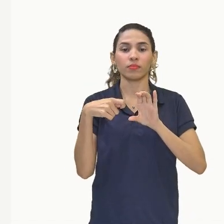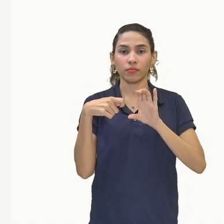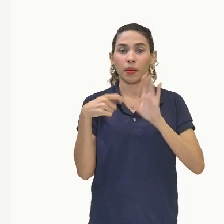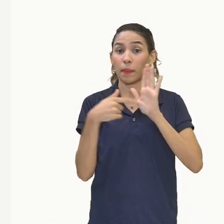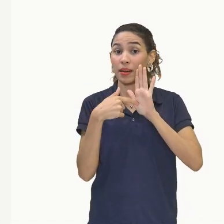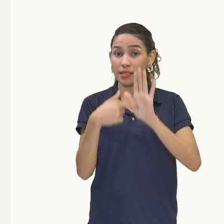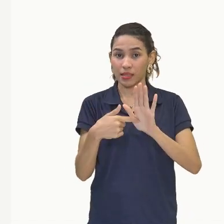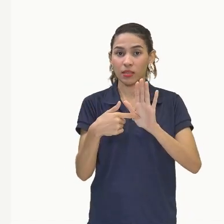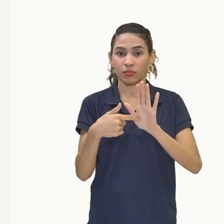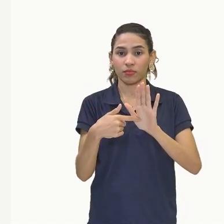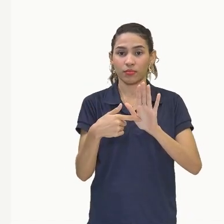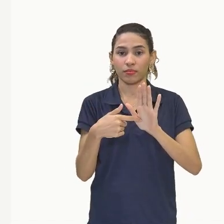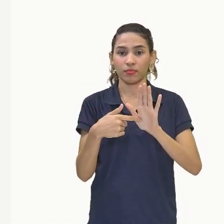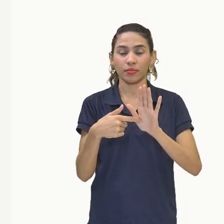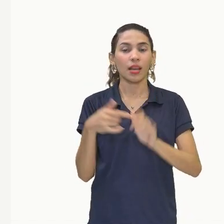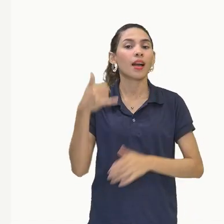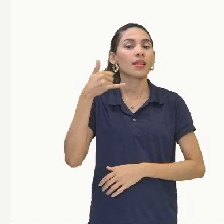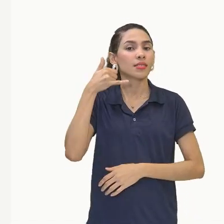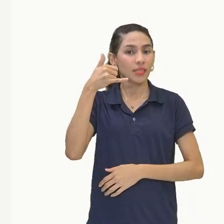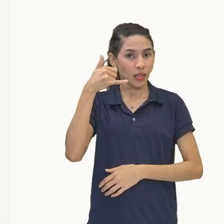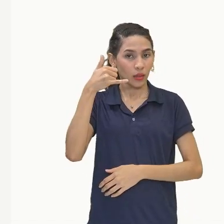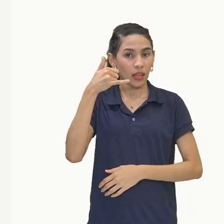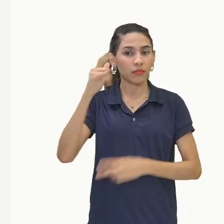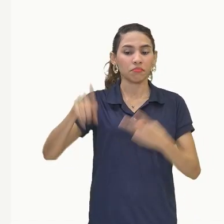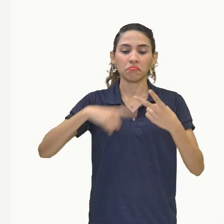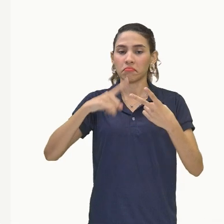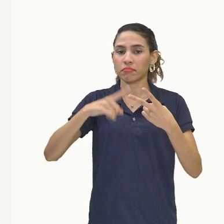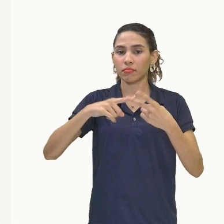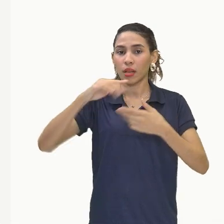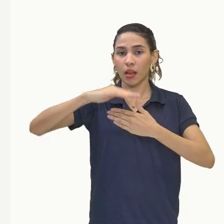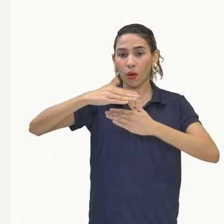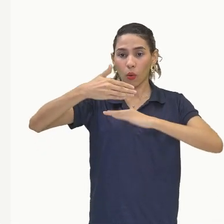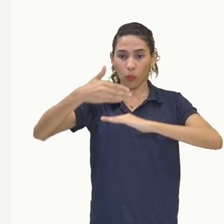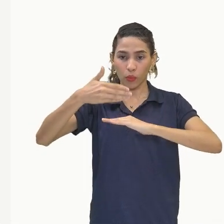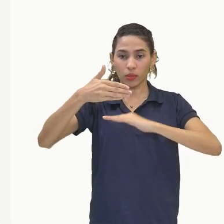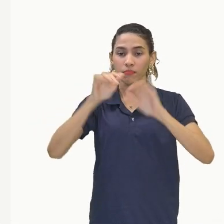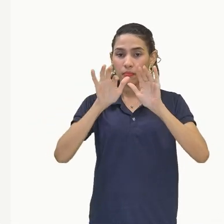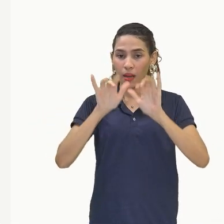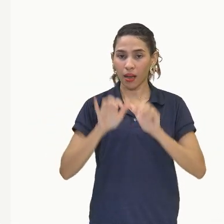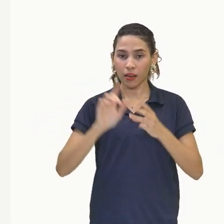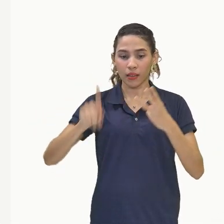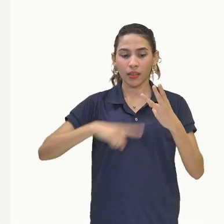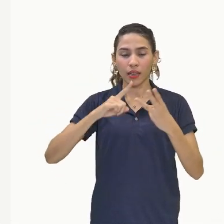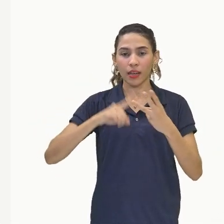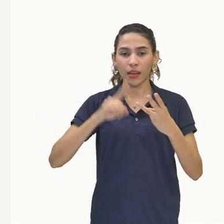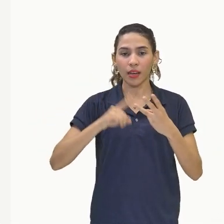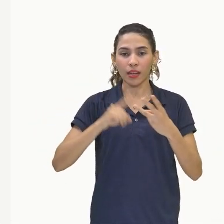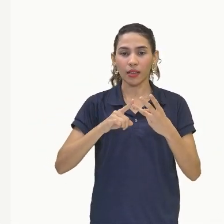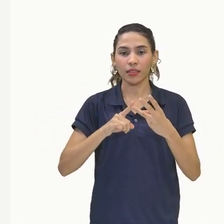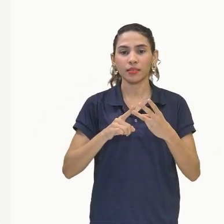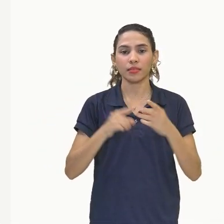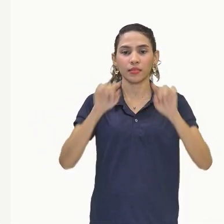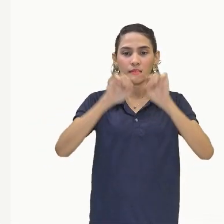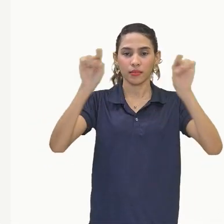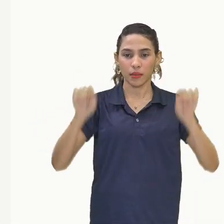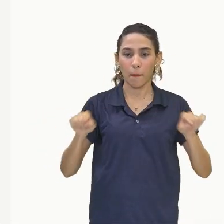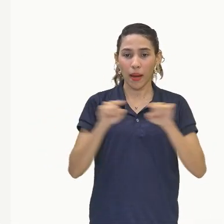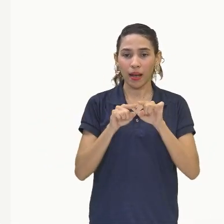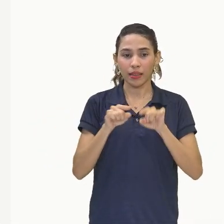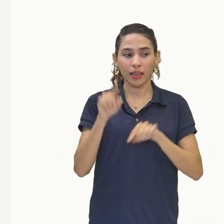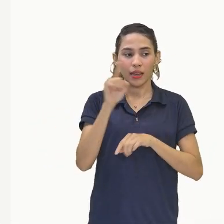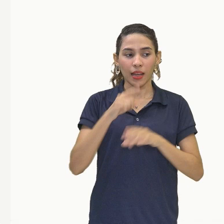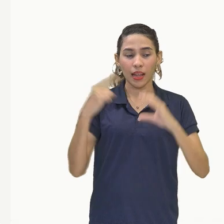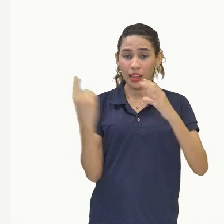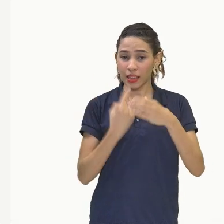lá o celular, o computador, a máquina de lavar e o